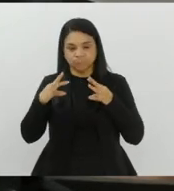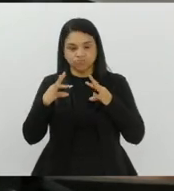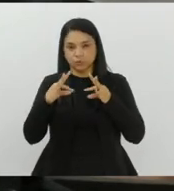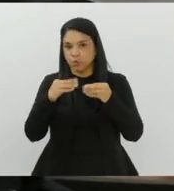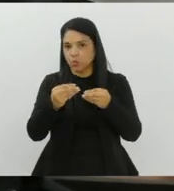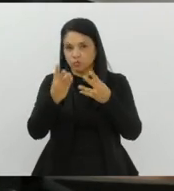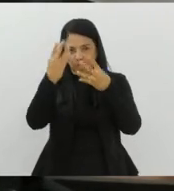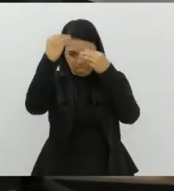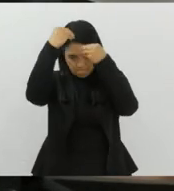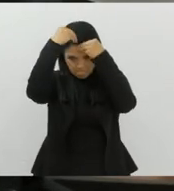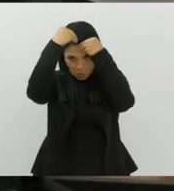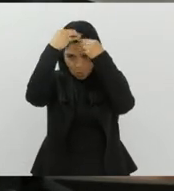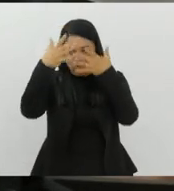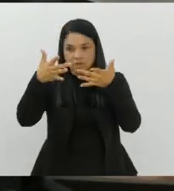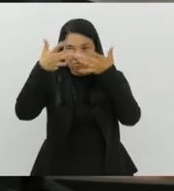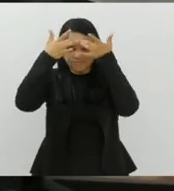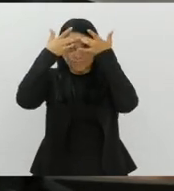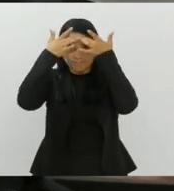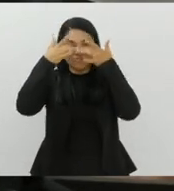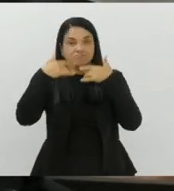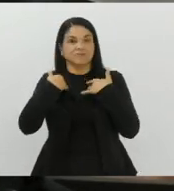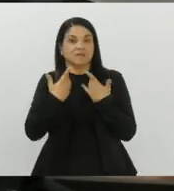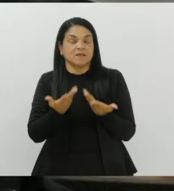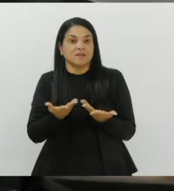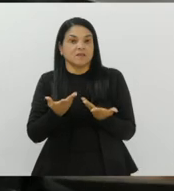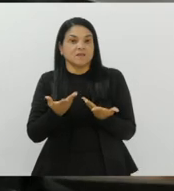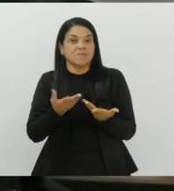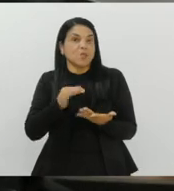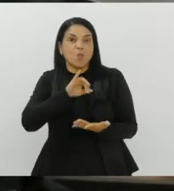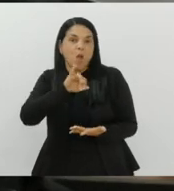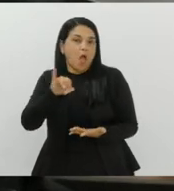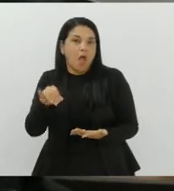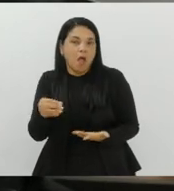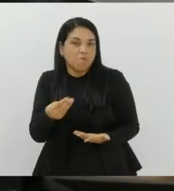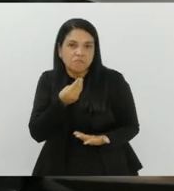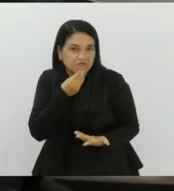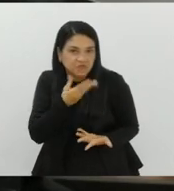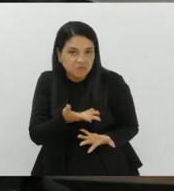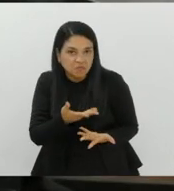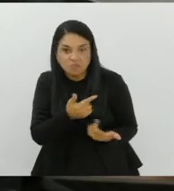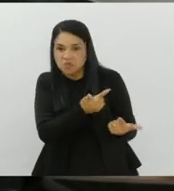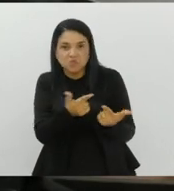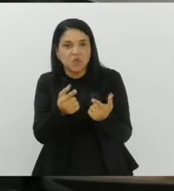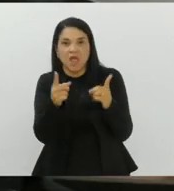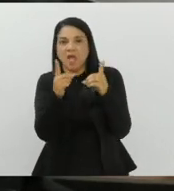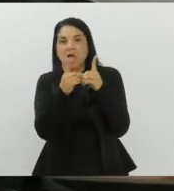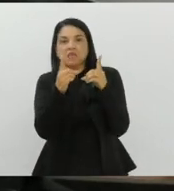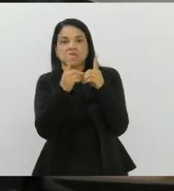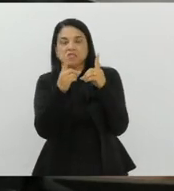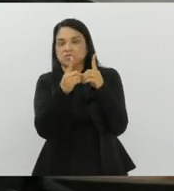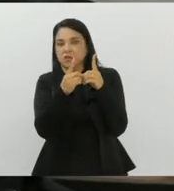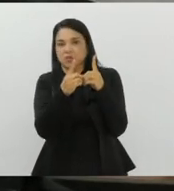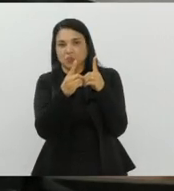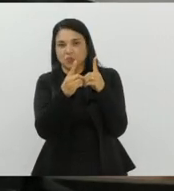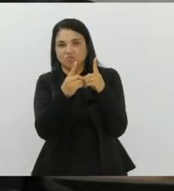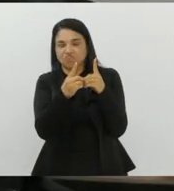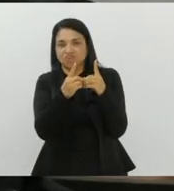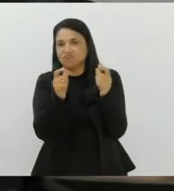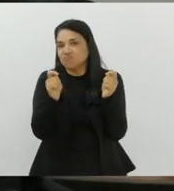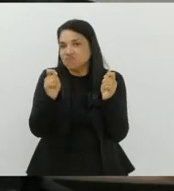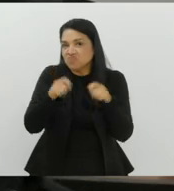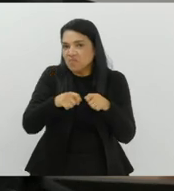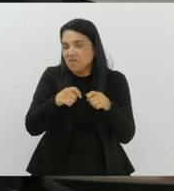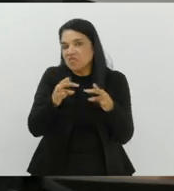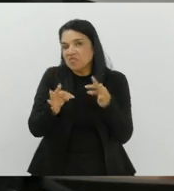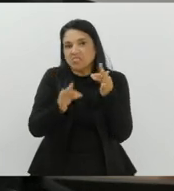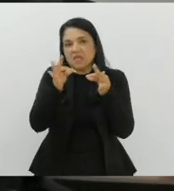ser aproveitado, porque exatamente não teve o atendimento adequado, não teve possivelmente as